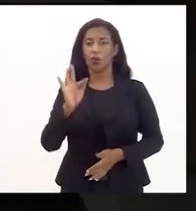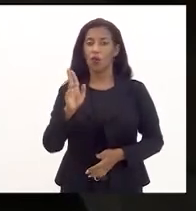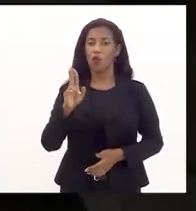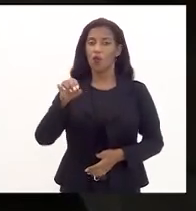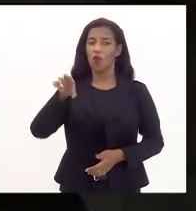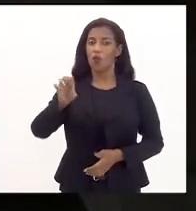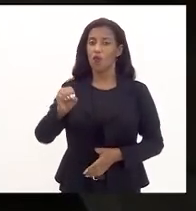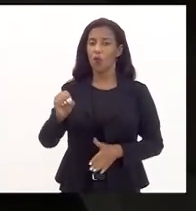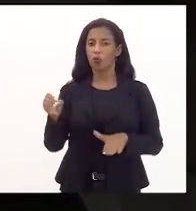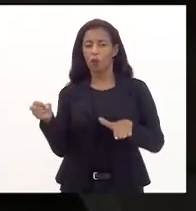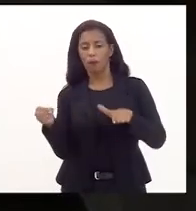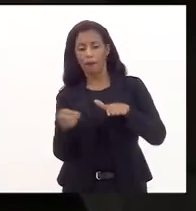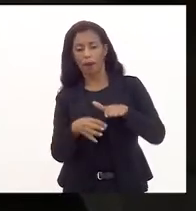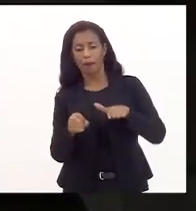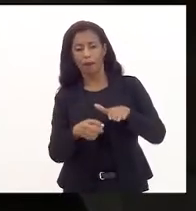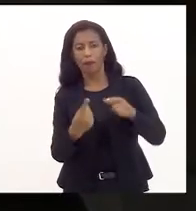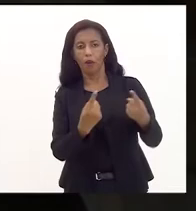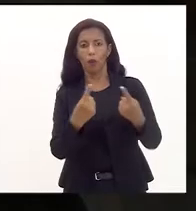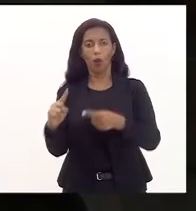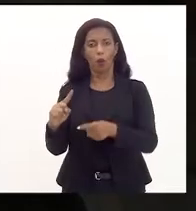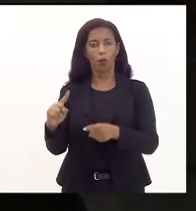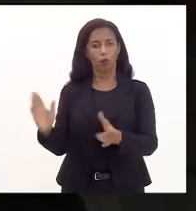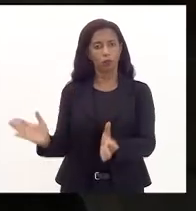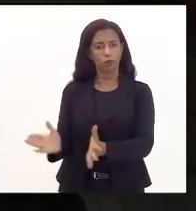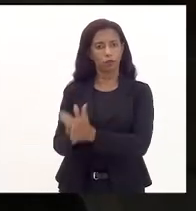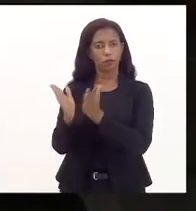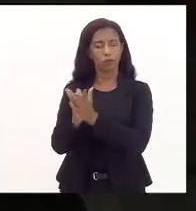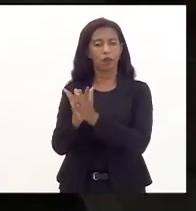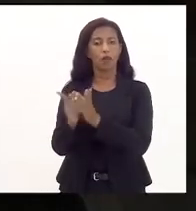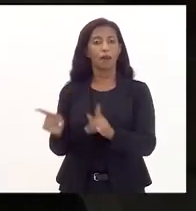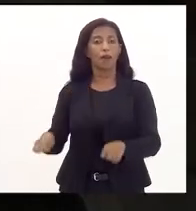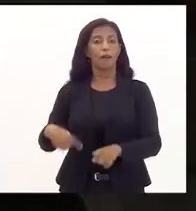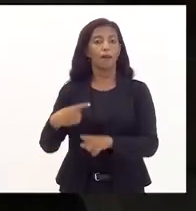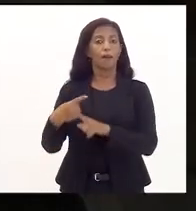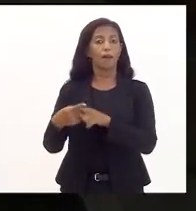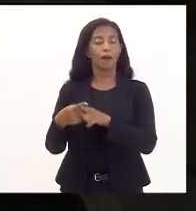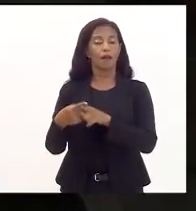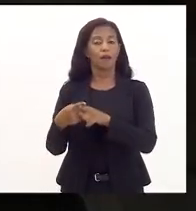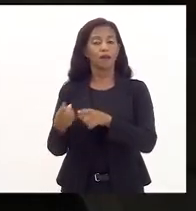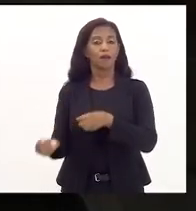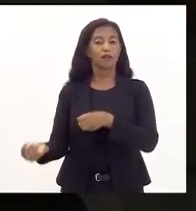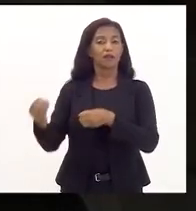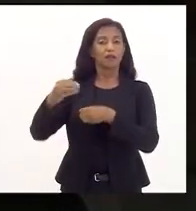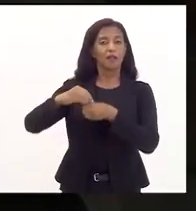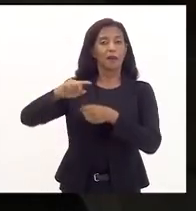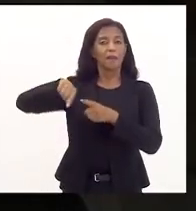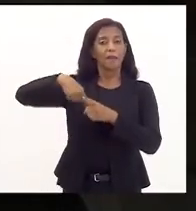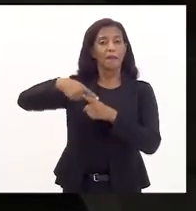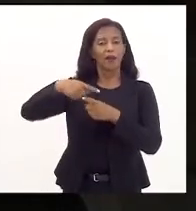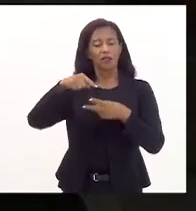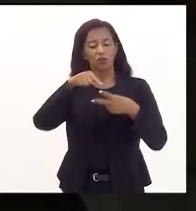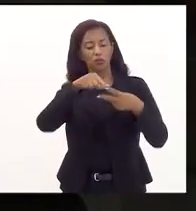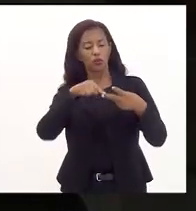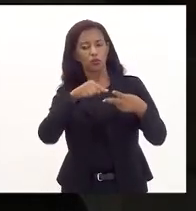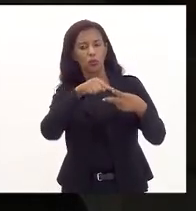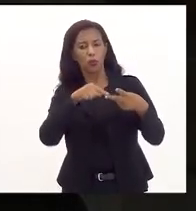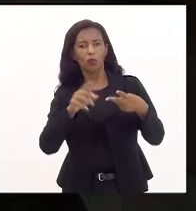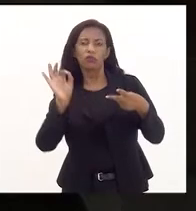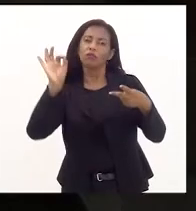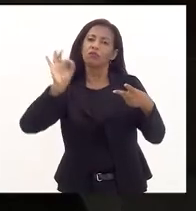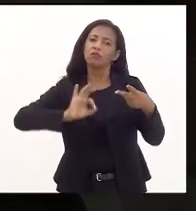de Combate à Pobreza com a inclusão de mais